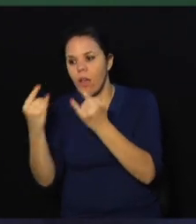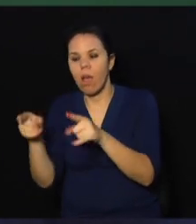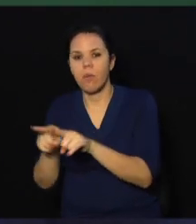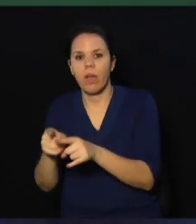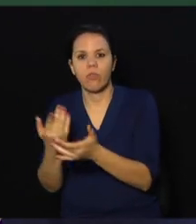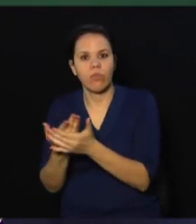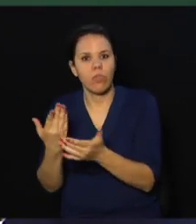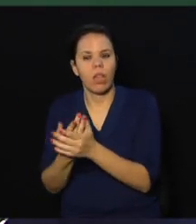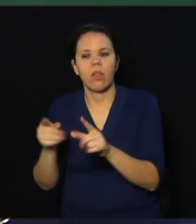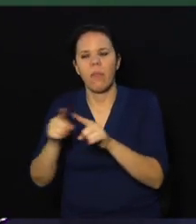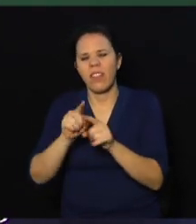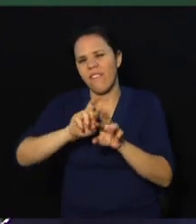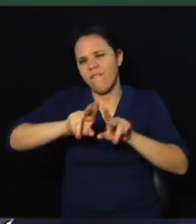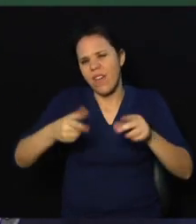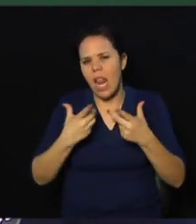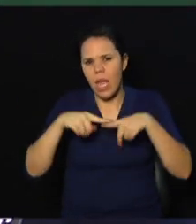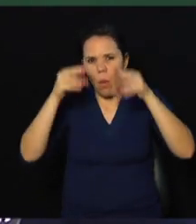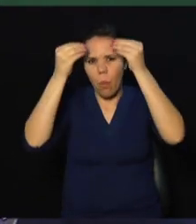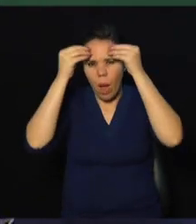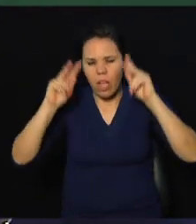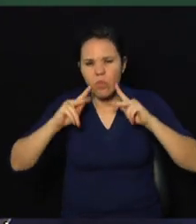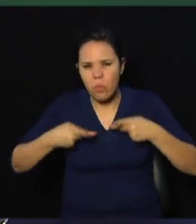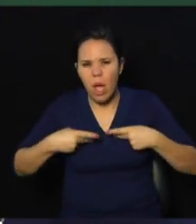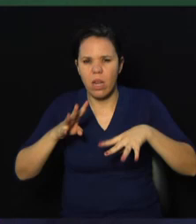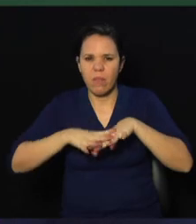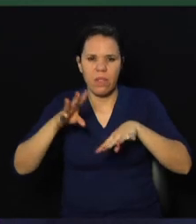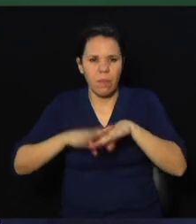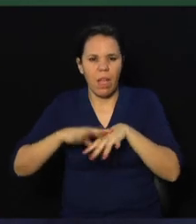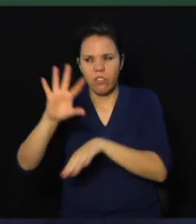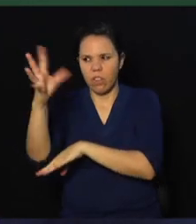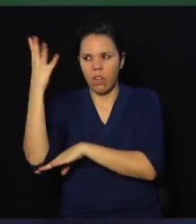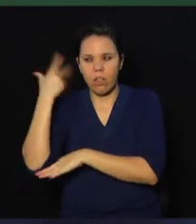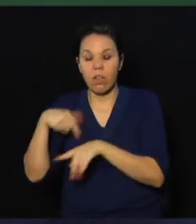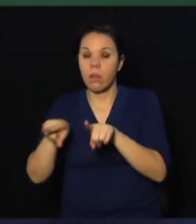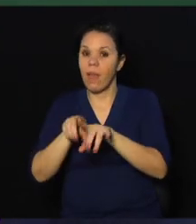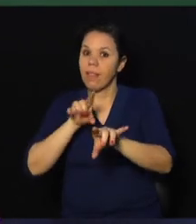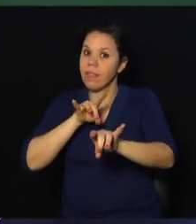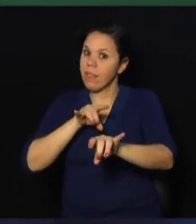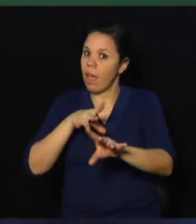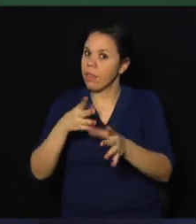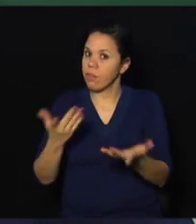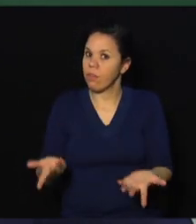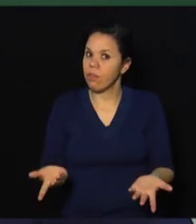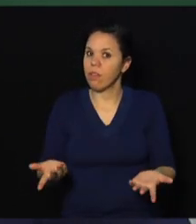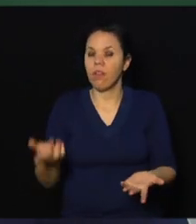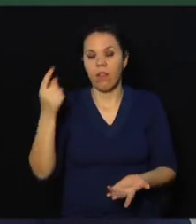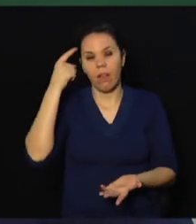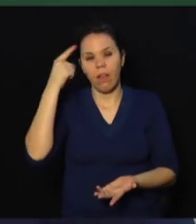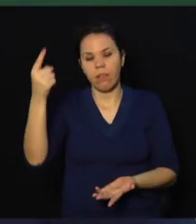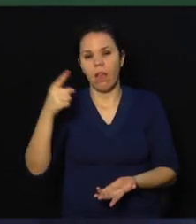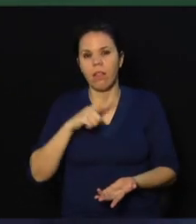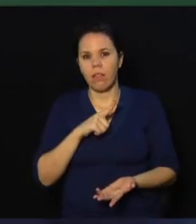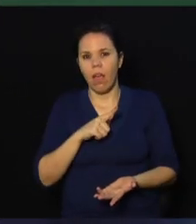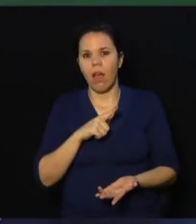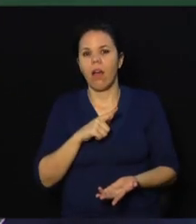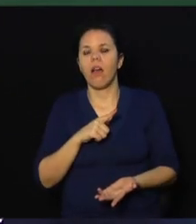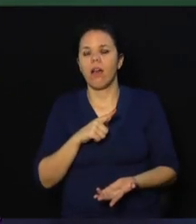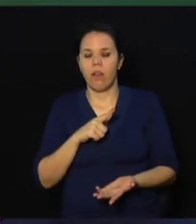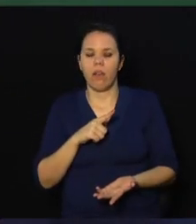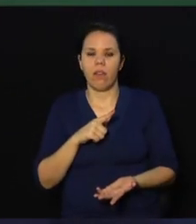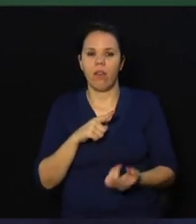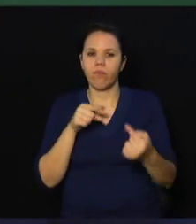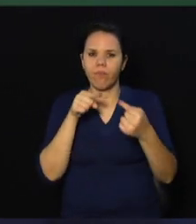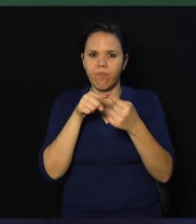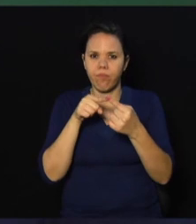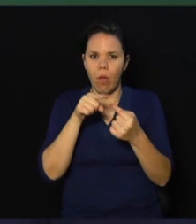formativos de natureza, linguagens, humanas, matemática e um eixo técnico. Então a ideia de, andando em paralelo com a BNCC,